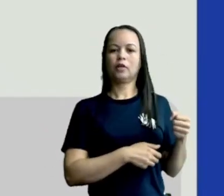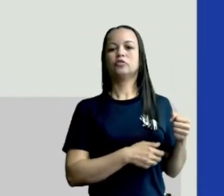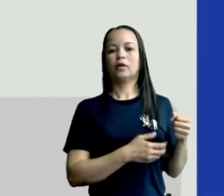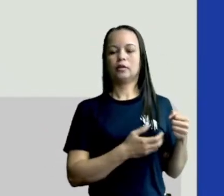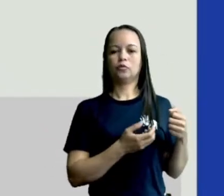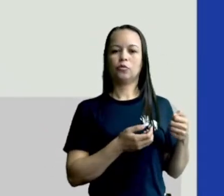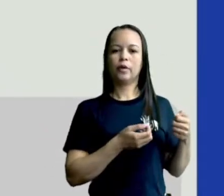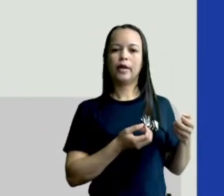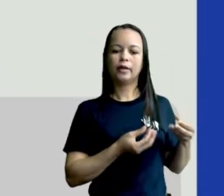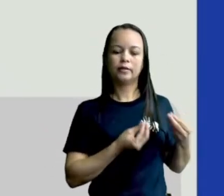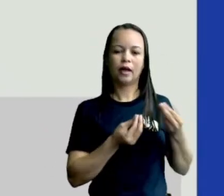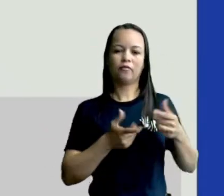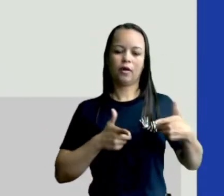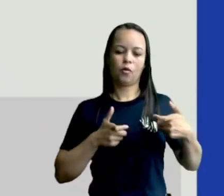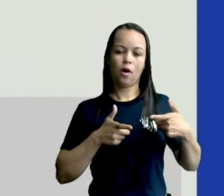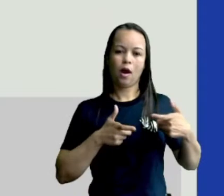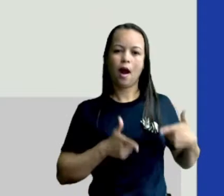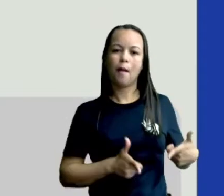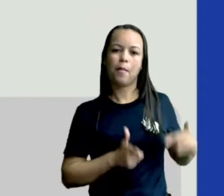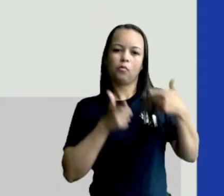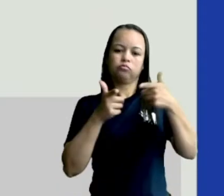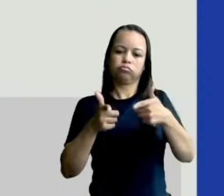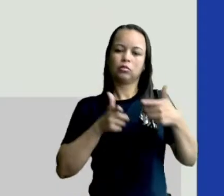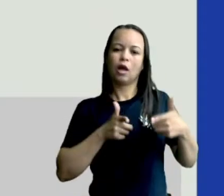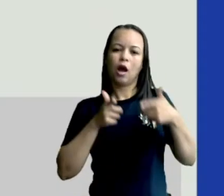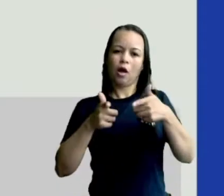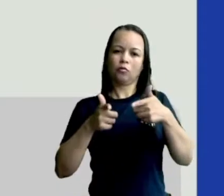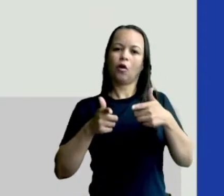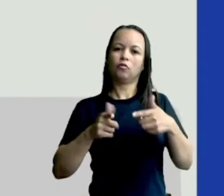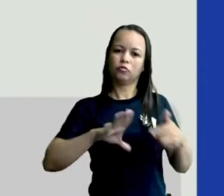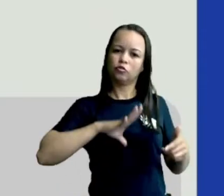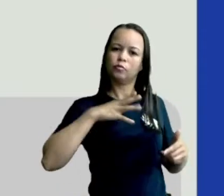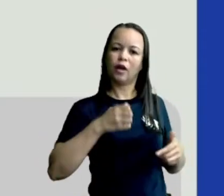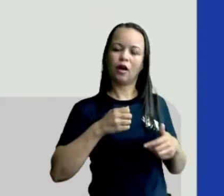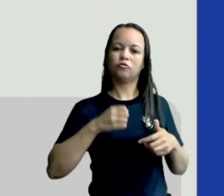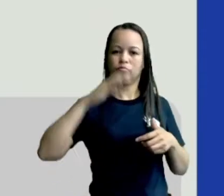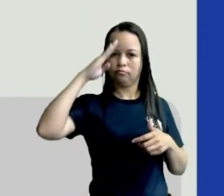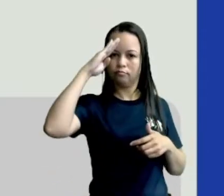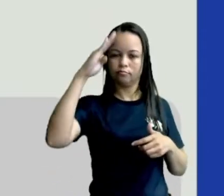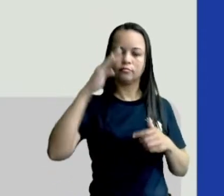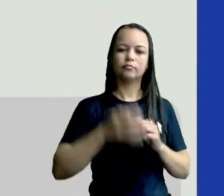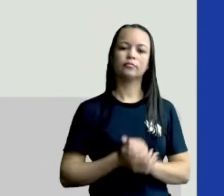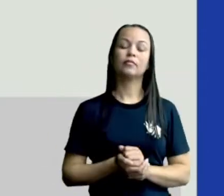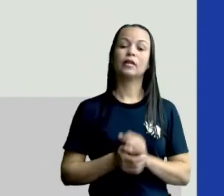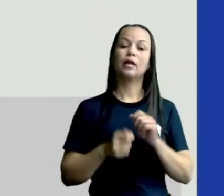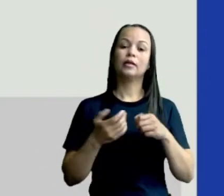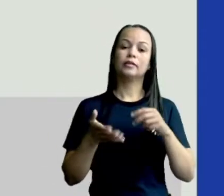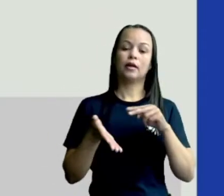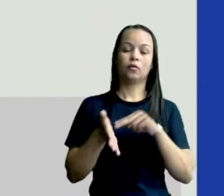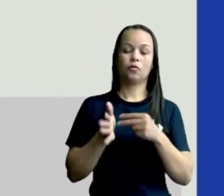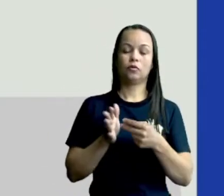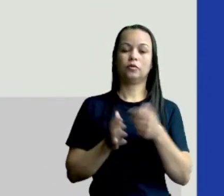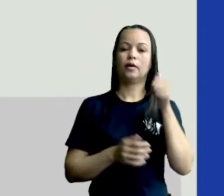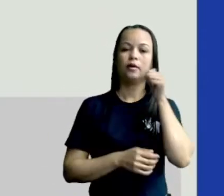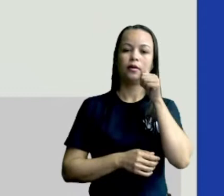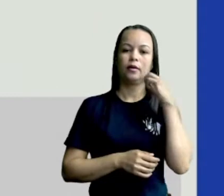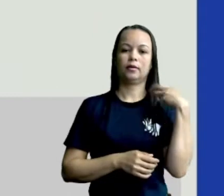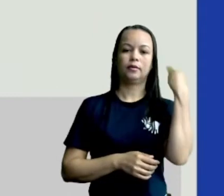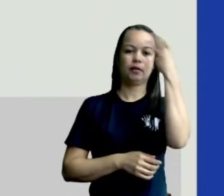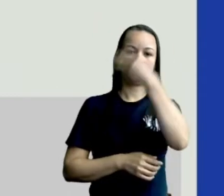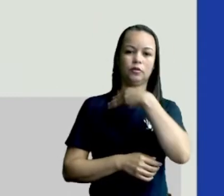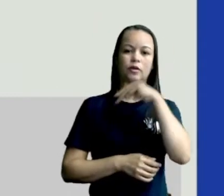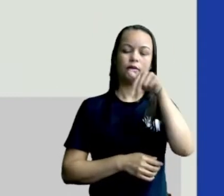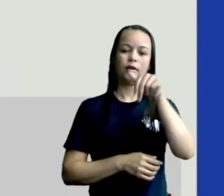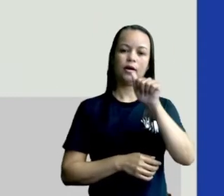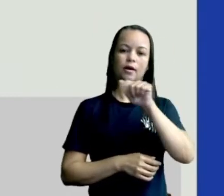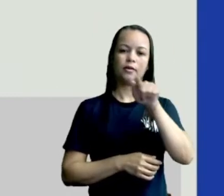forneciam armas aos nossos bravos soldados. De acordo com a crença popular, eram Nossa Senhora com o menino Jesus e Santo